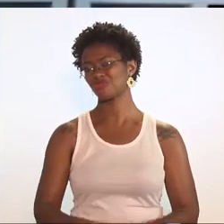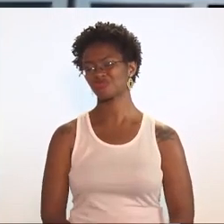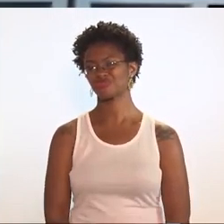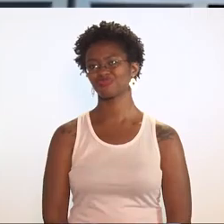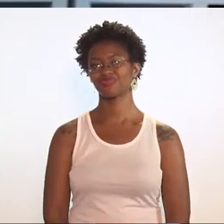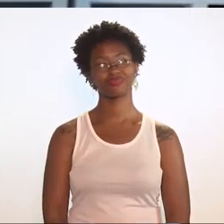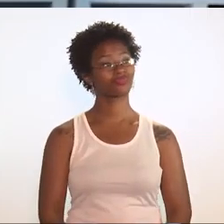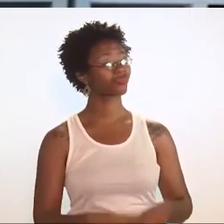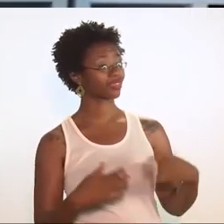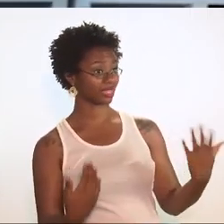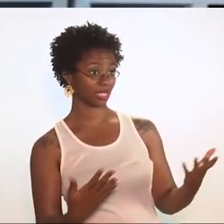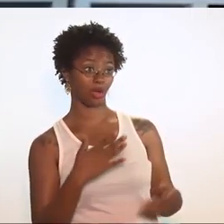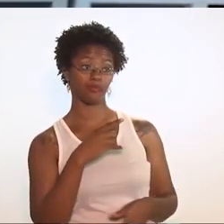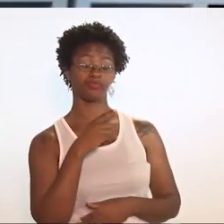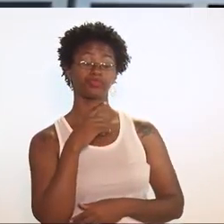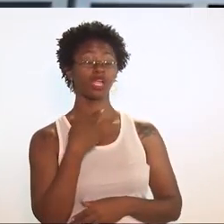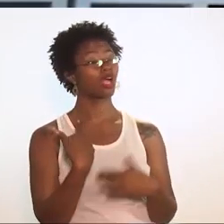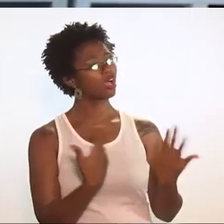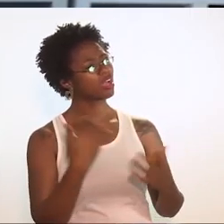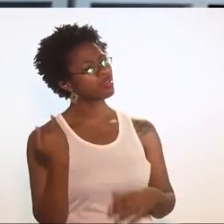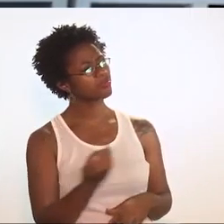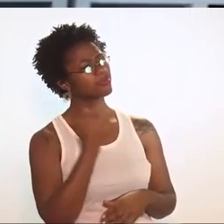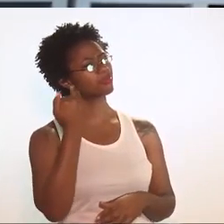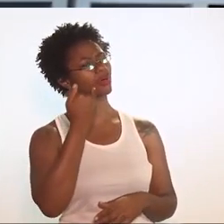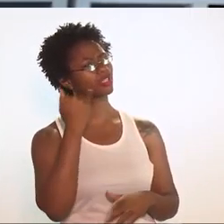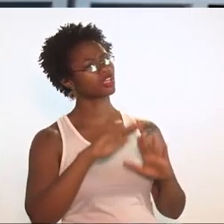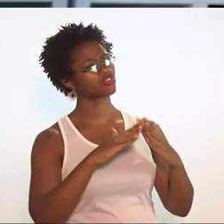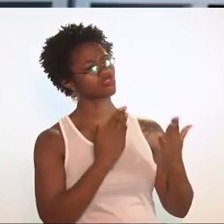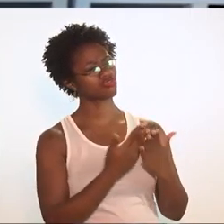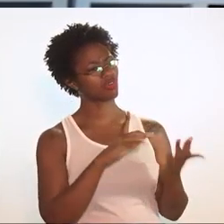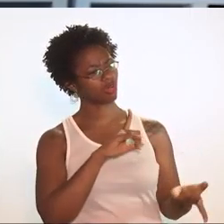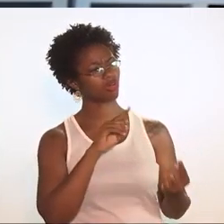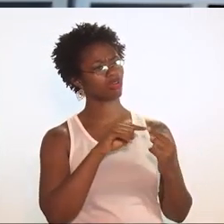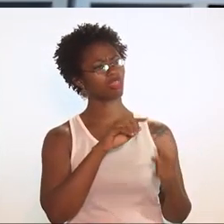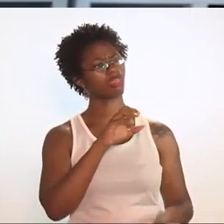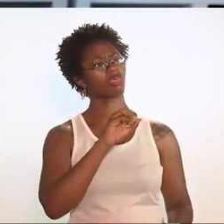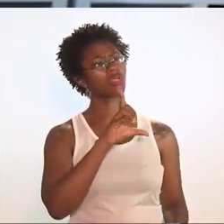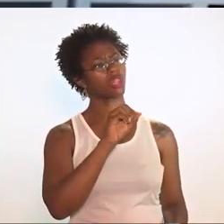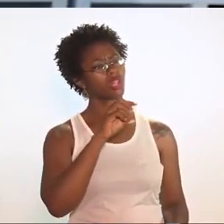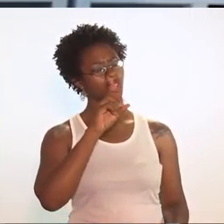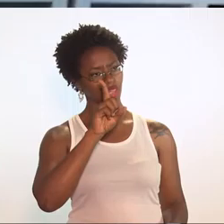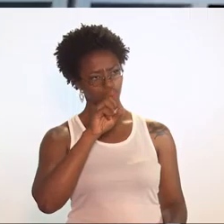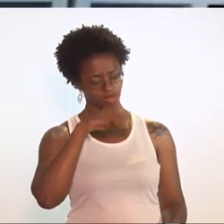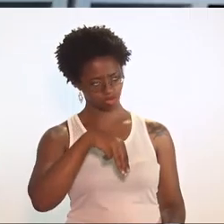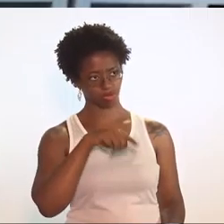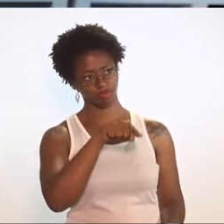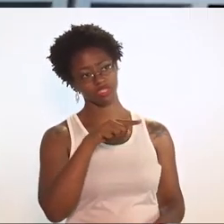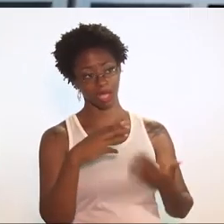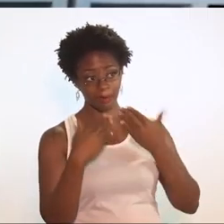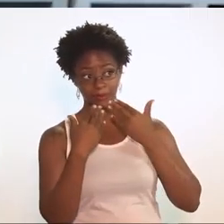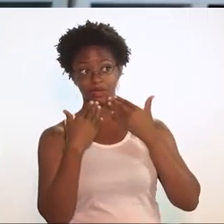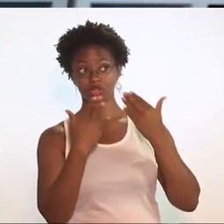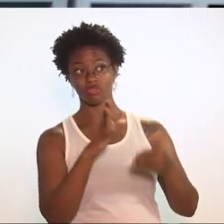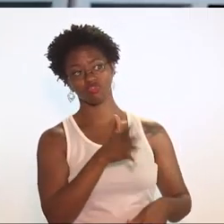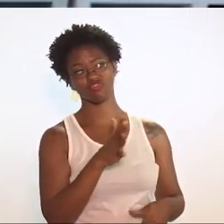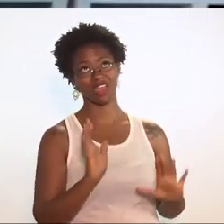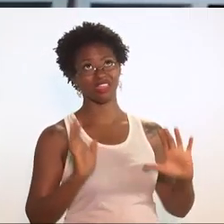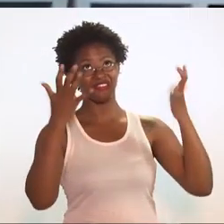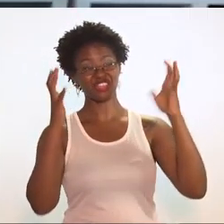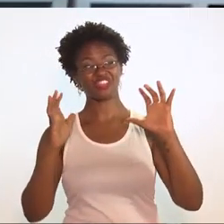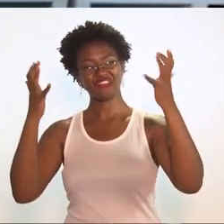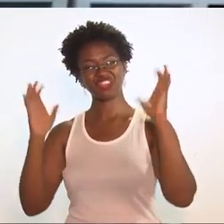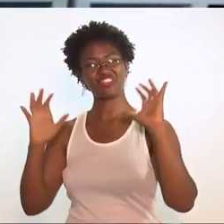tenho feito para construir essa possibilidade agora em 2021, se eles abrirem novamente o